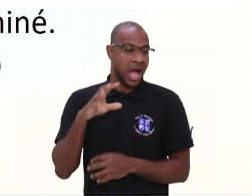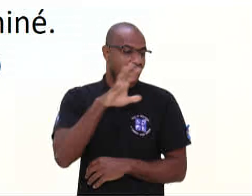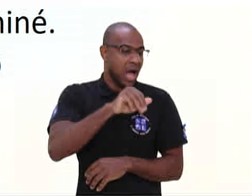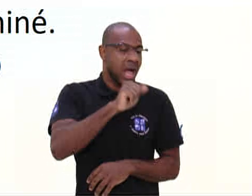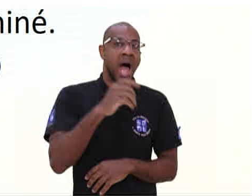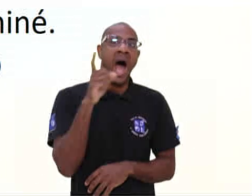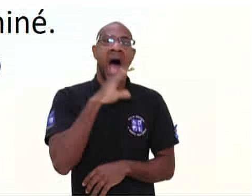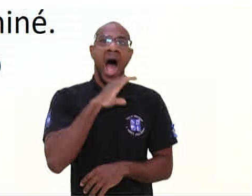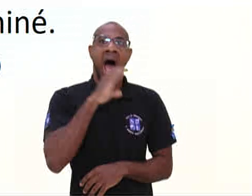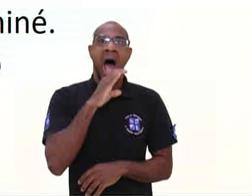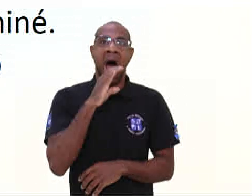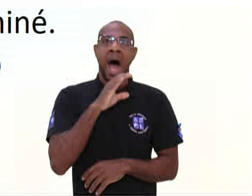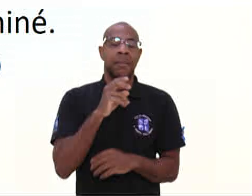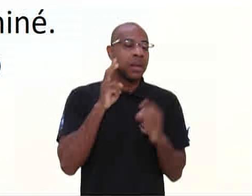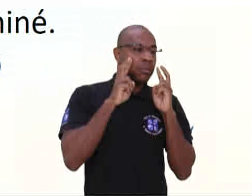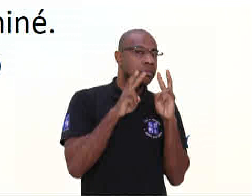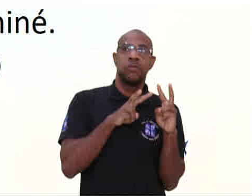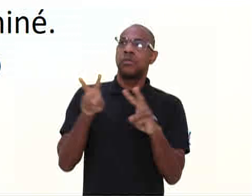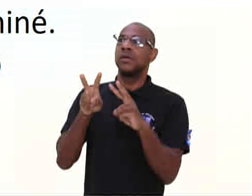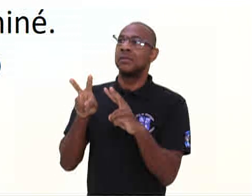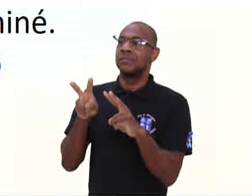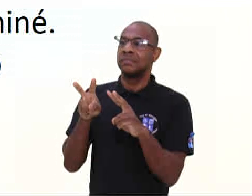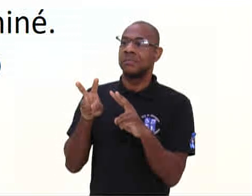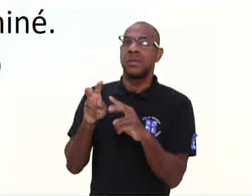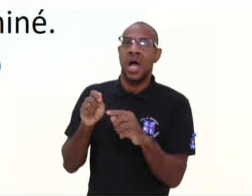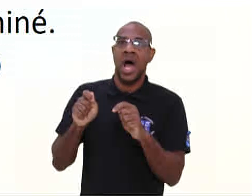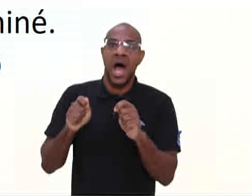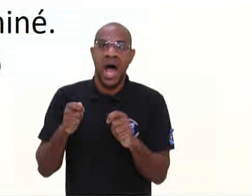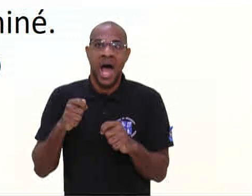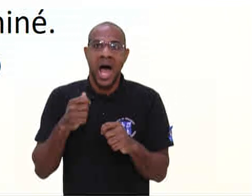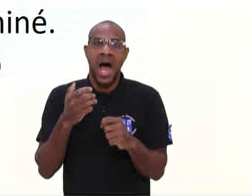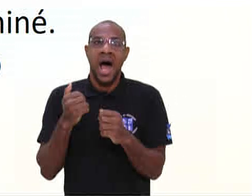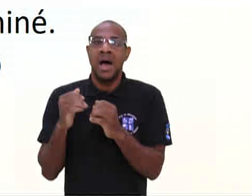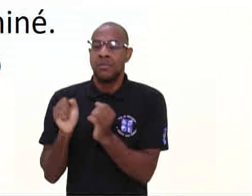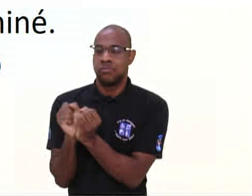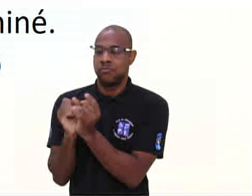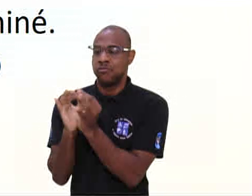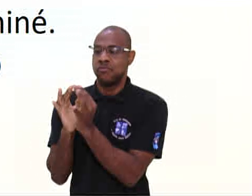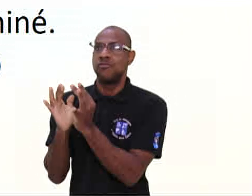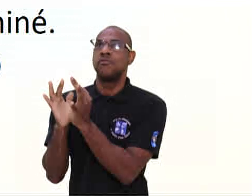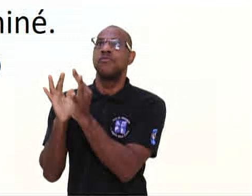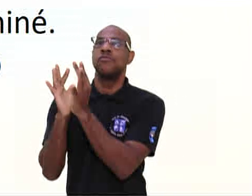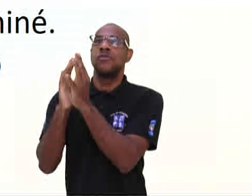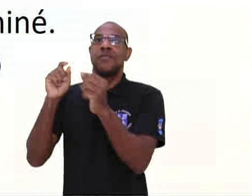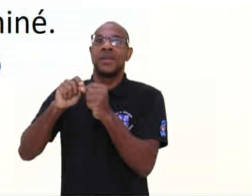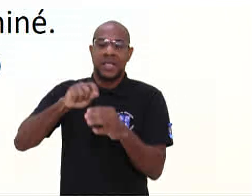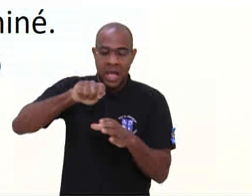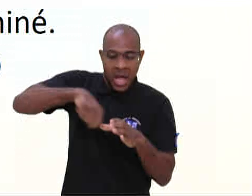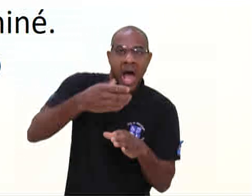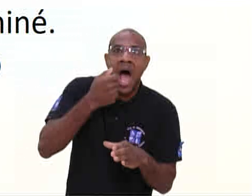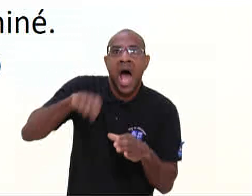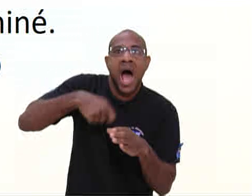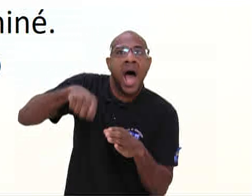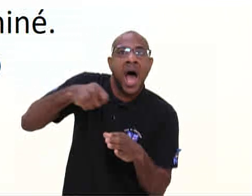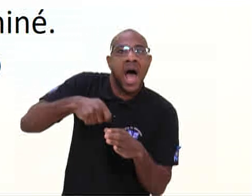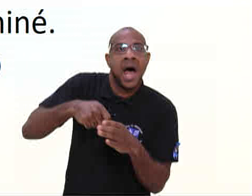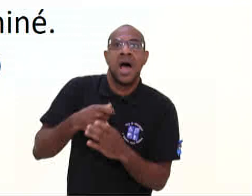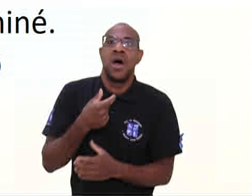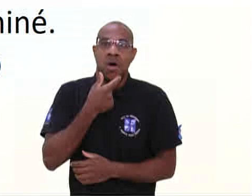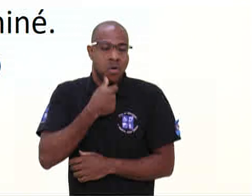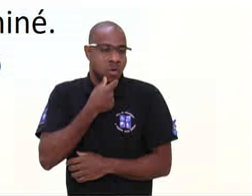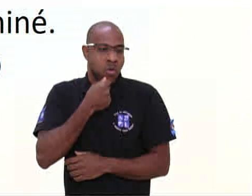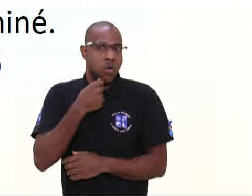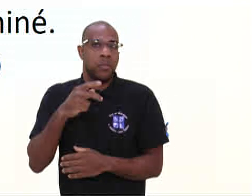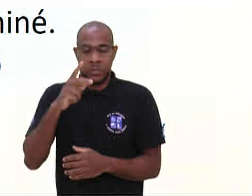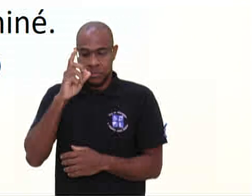urgência e consternada viu o almoço junto de uma chaminé. O dono da casa resolveu seguir o